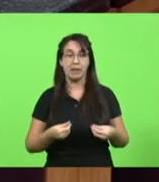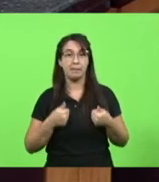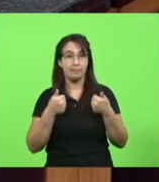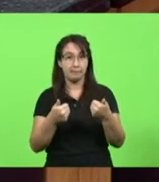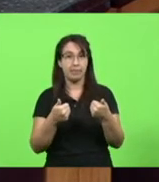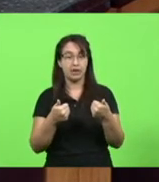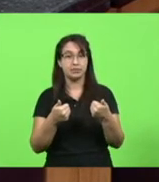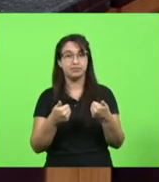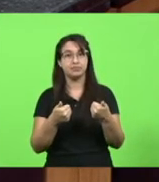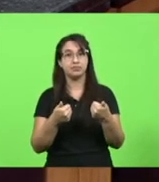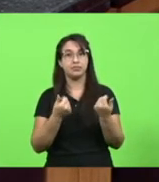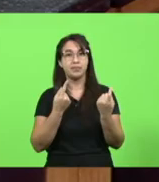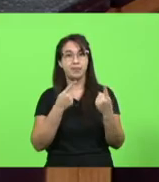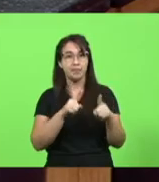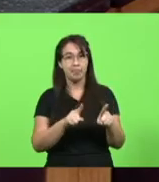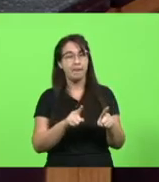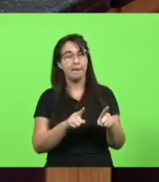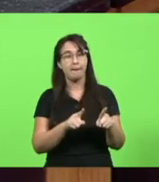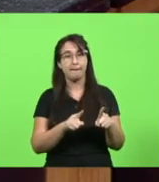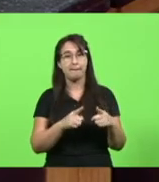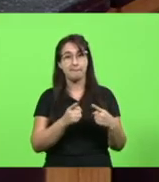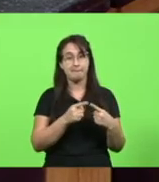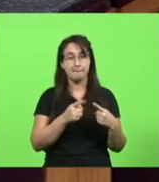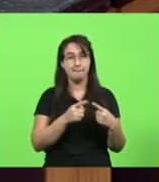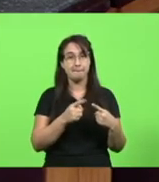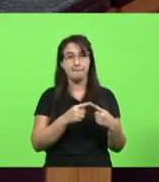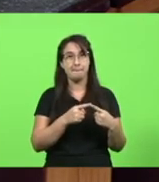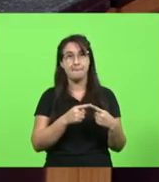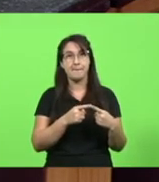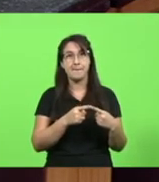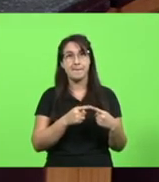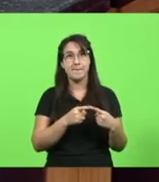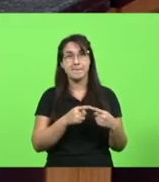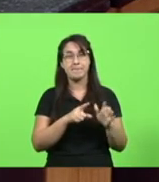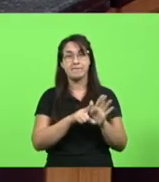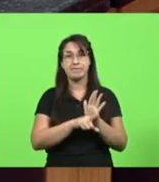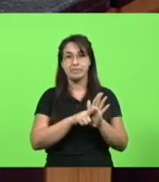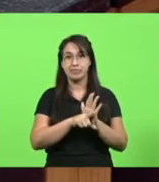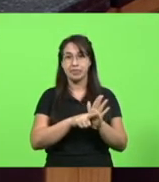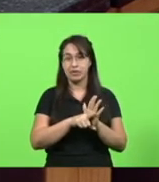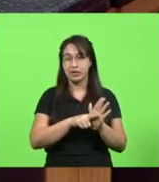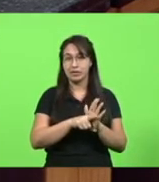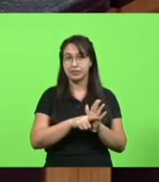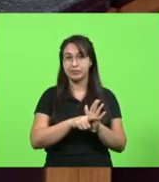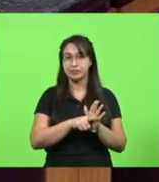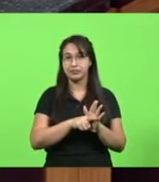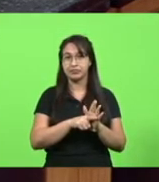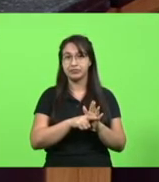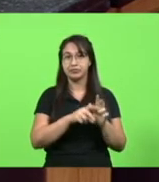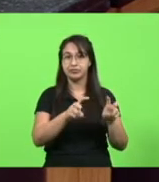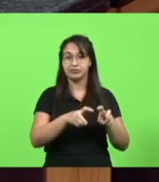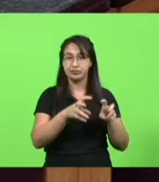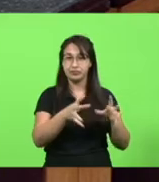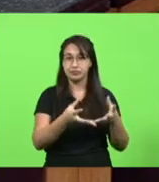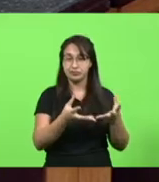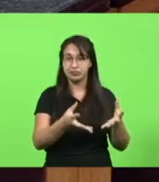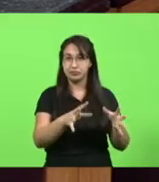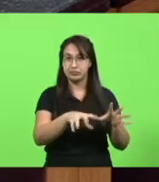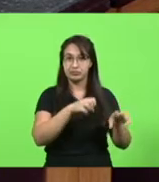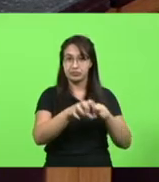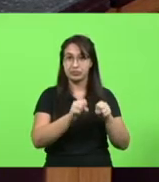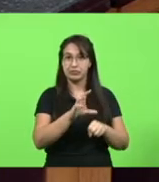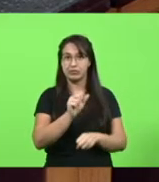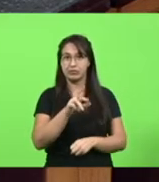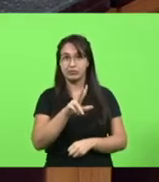que atacar as duas frentes. A primeira delas é a adequação da legislação quanto à exploração do carvão. A produção de energia